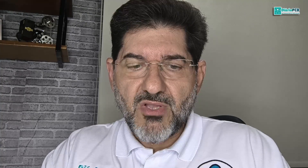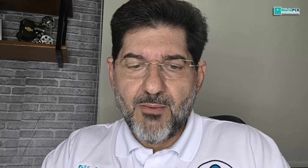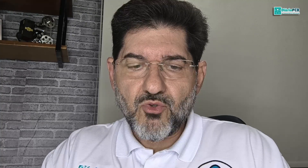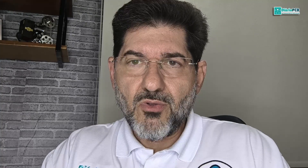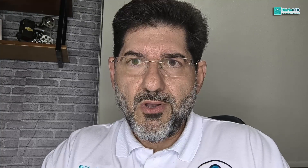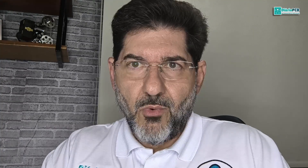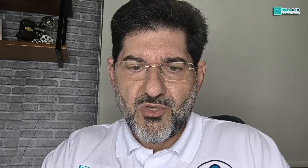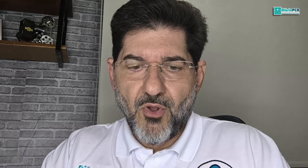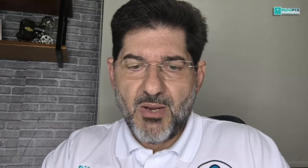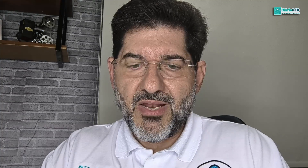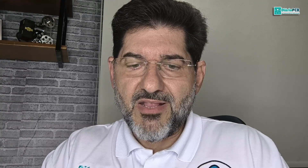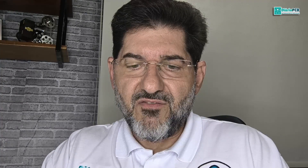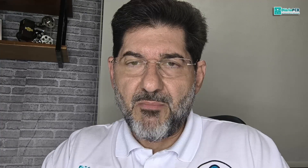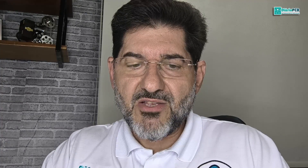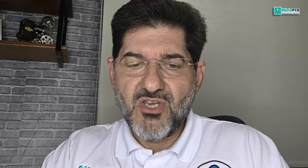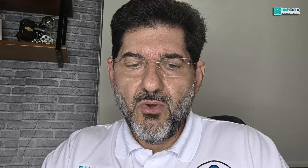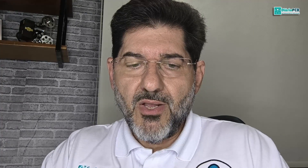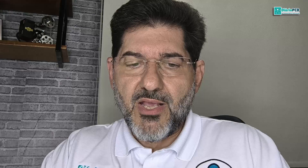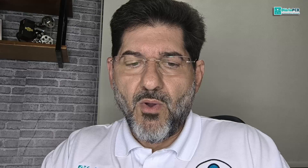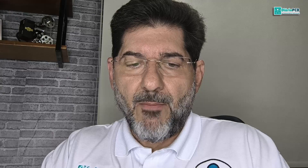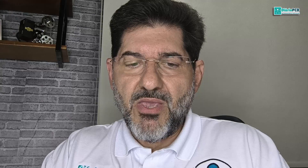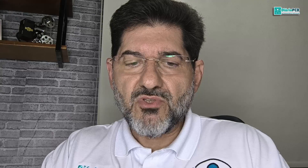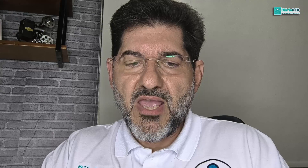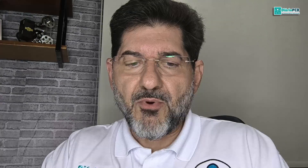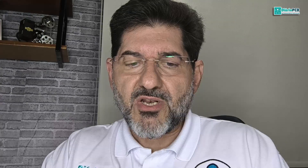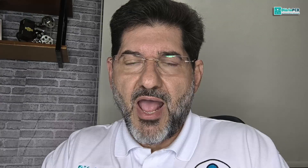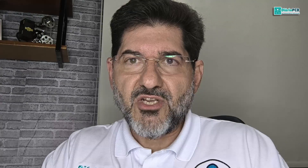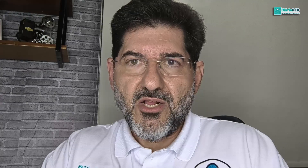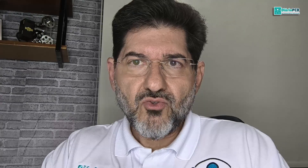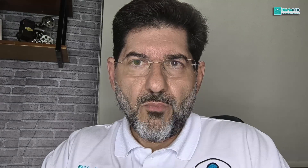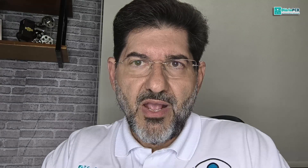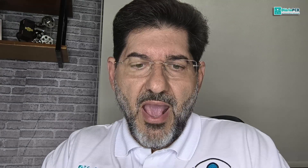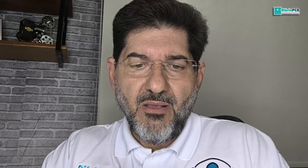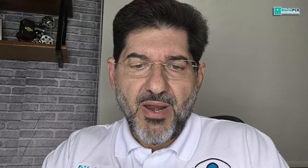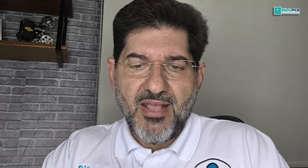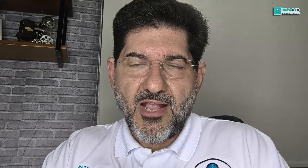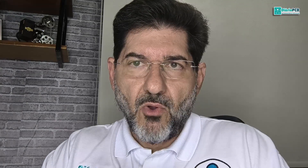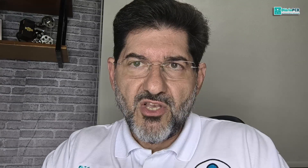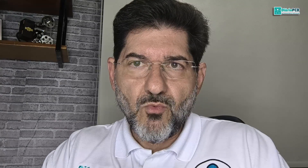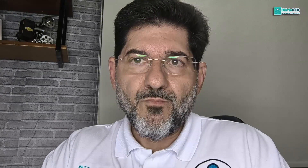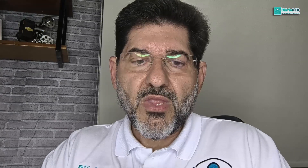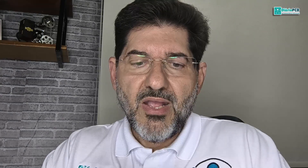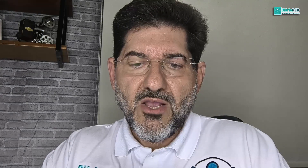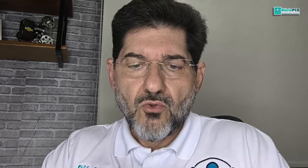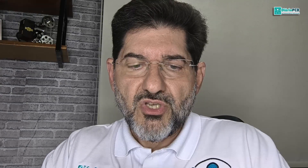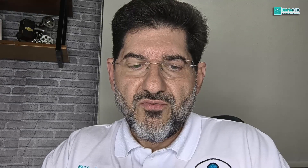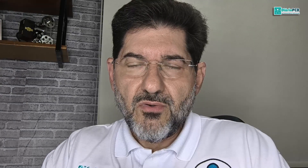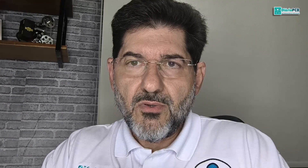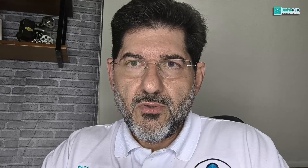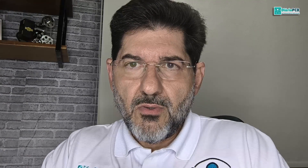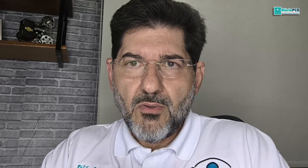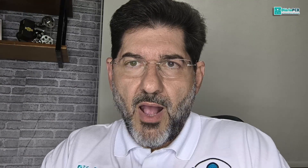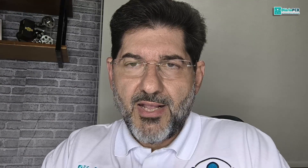já voltamos com este programa da TV Brasil, que é o Caminhos da Reportagem sobre empreendedorismo